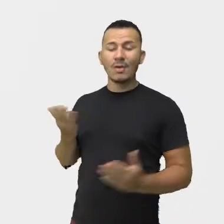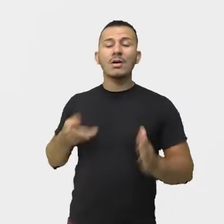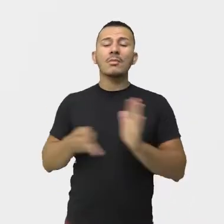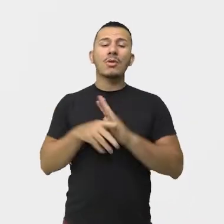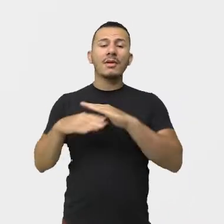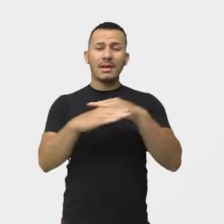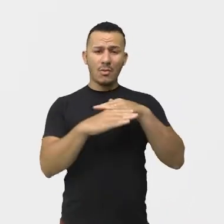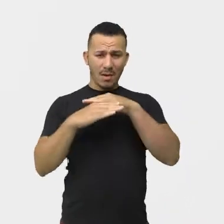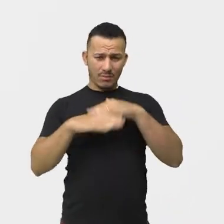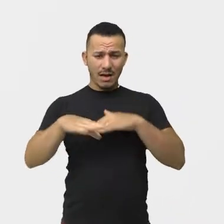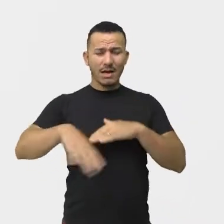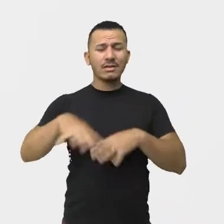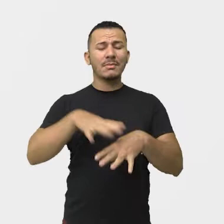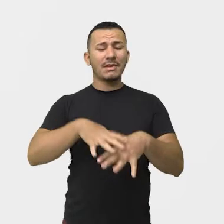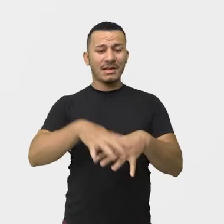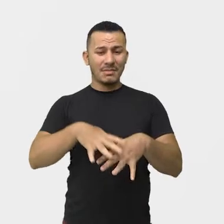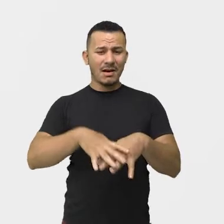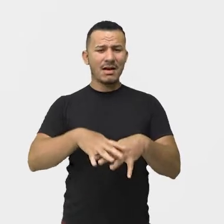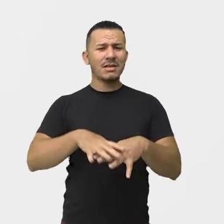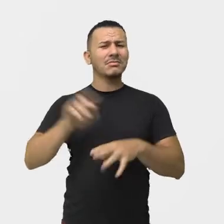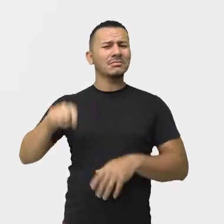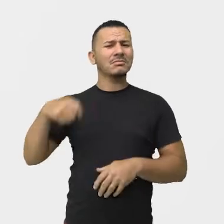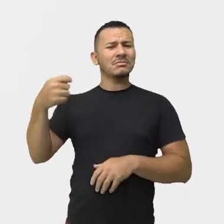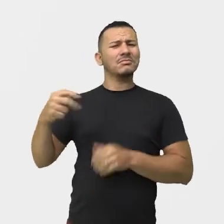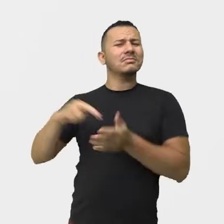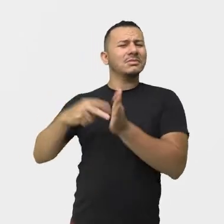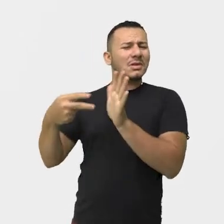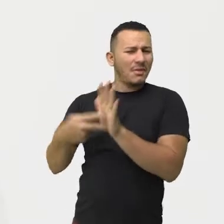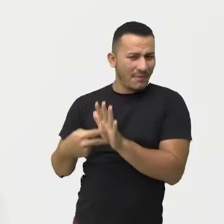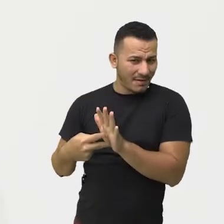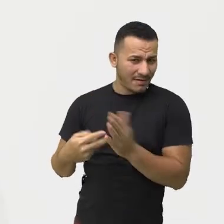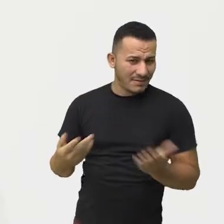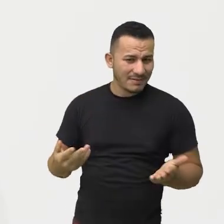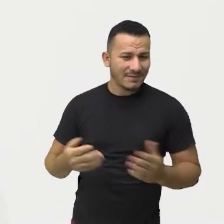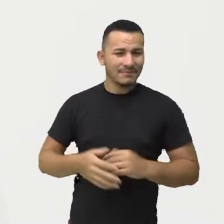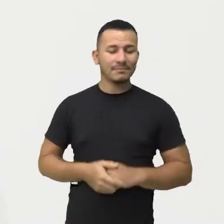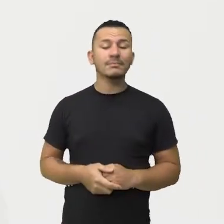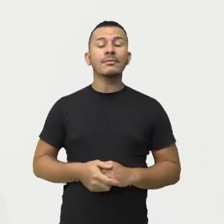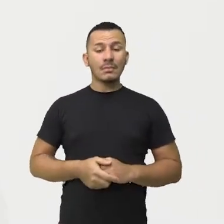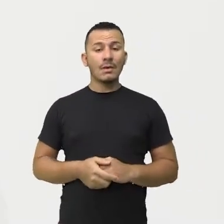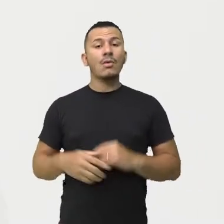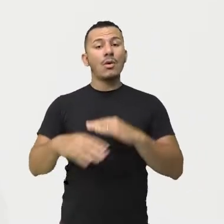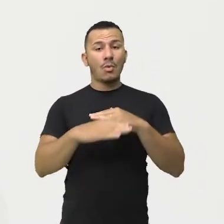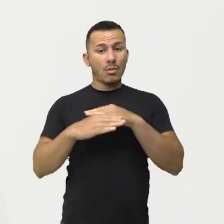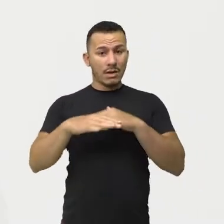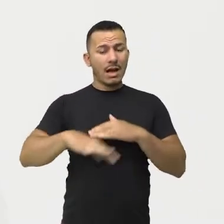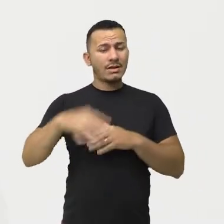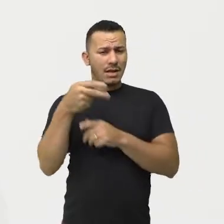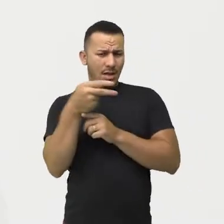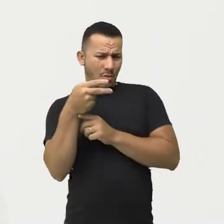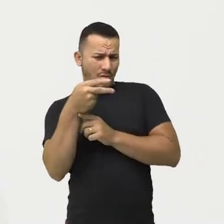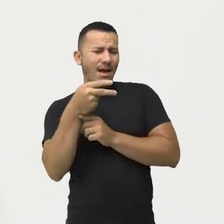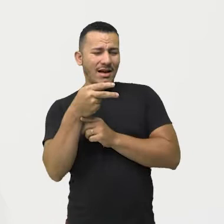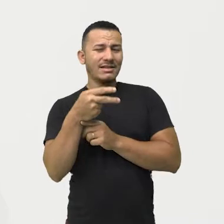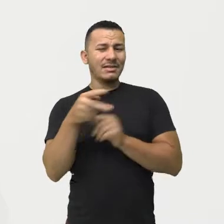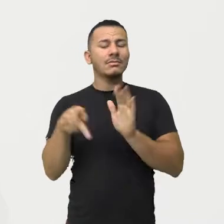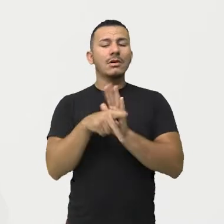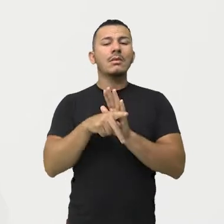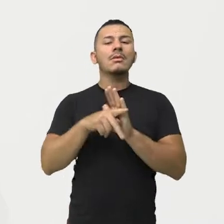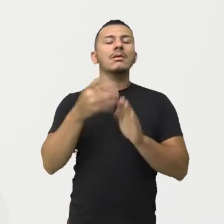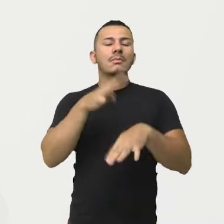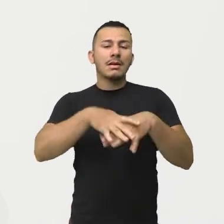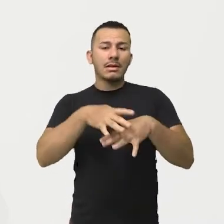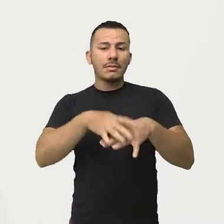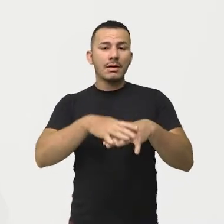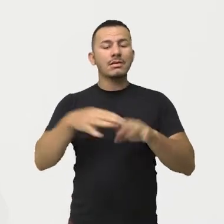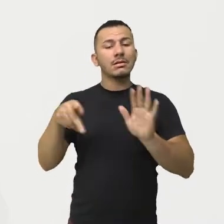Igualdade matemática. O que vem a ser uma igualdade matemática? A igualdade matemática ela serve para reforçar a